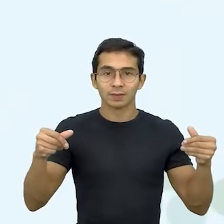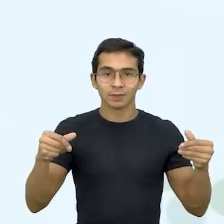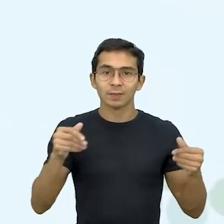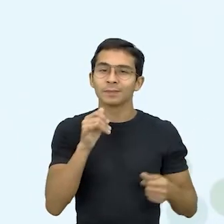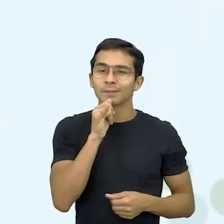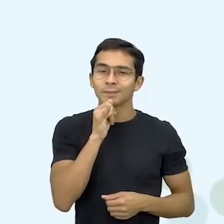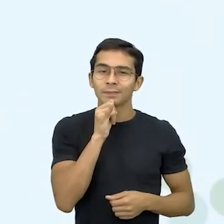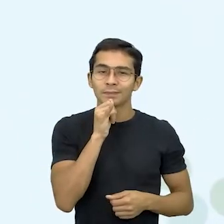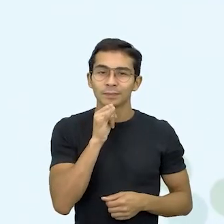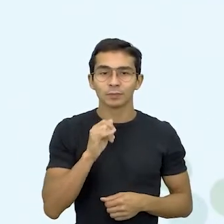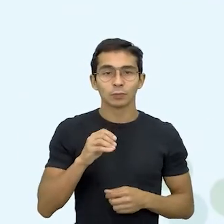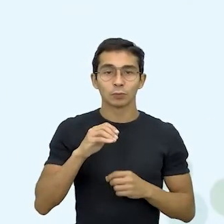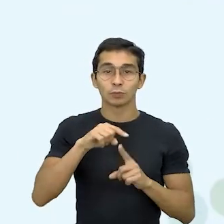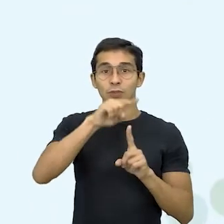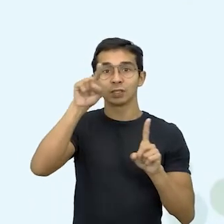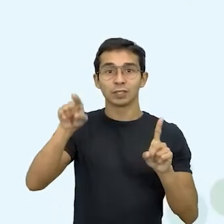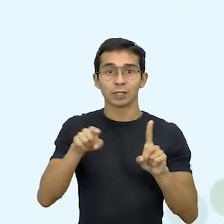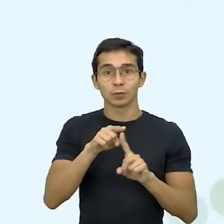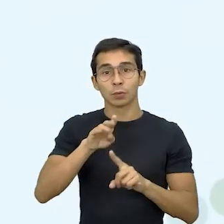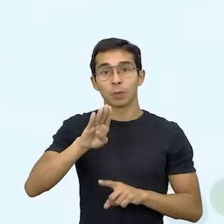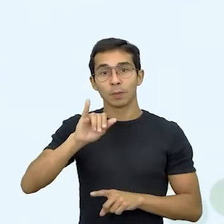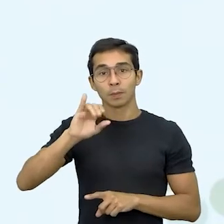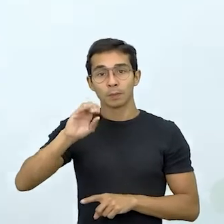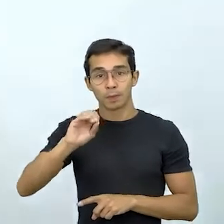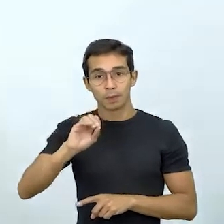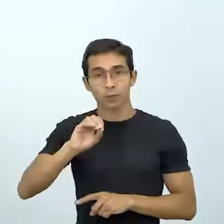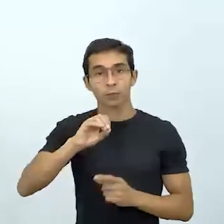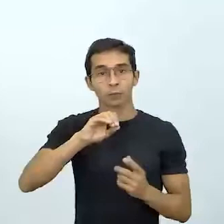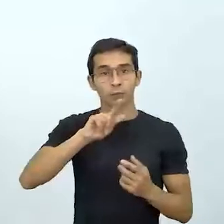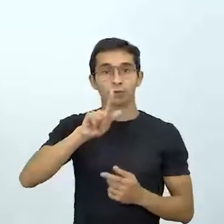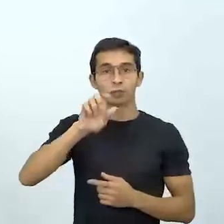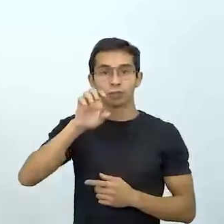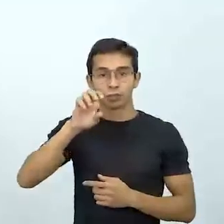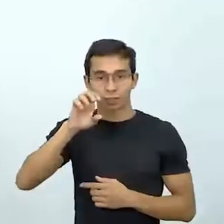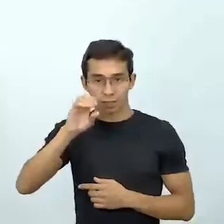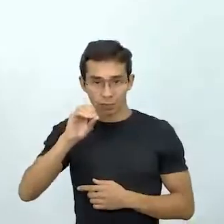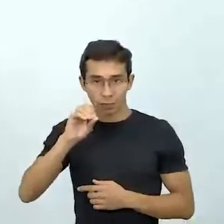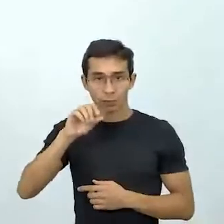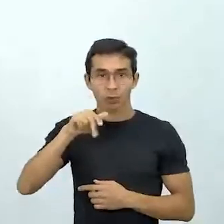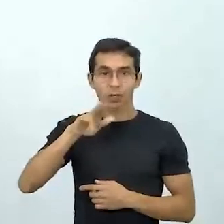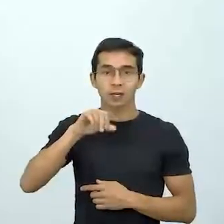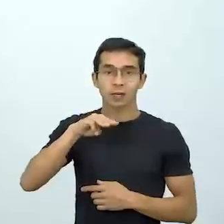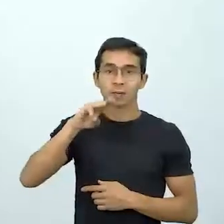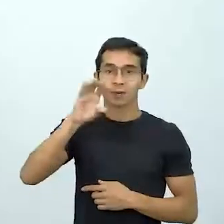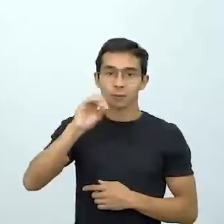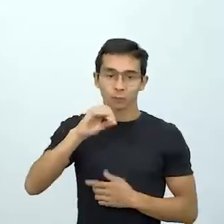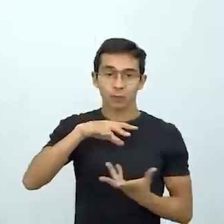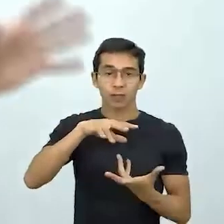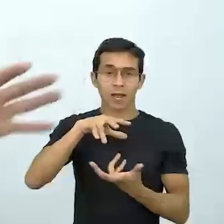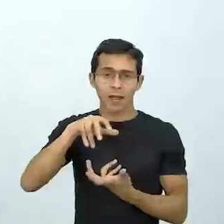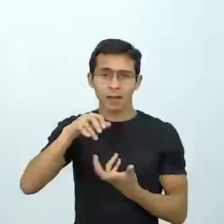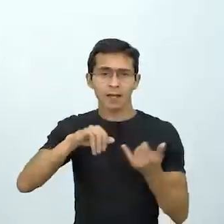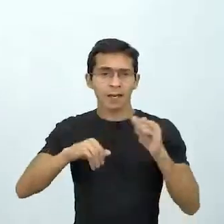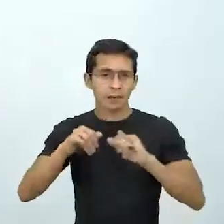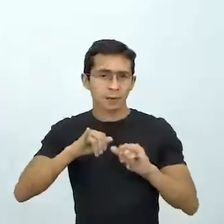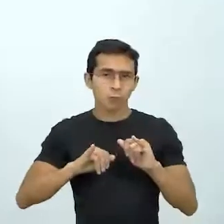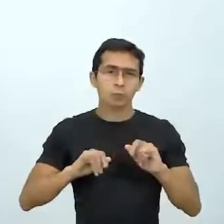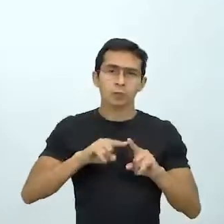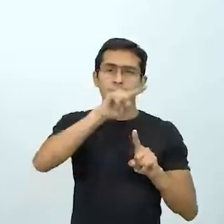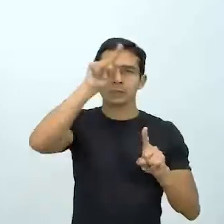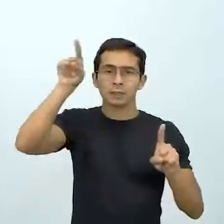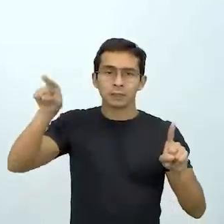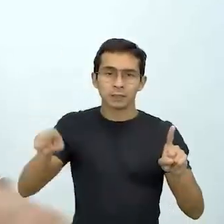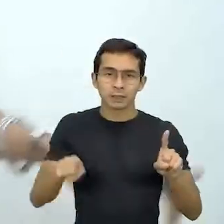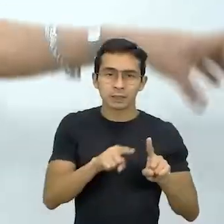ciclo biogeoquímico do fósforo, do carbono, do enxofre, seja lá de qual elemento químico que seja necessário para a vida, se eu tenho um